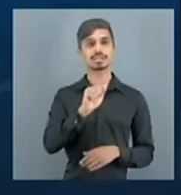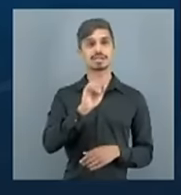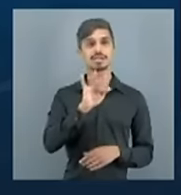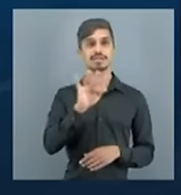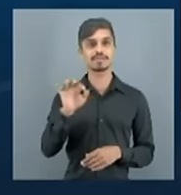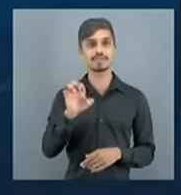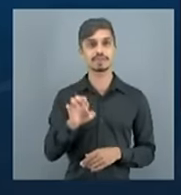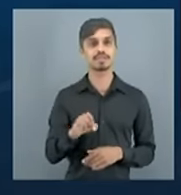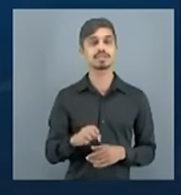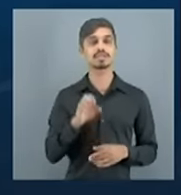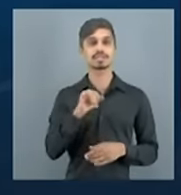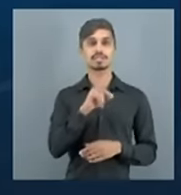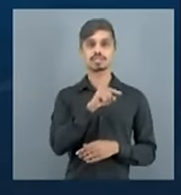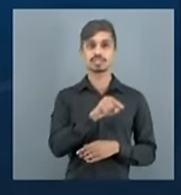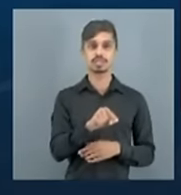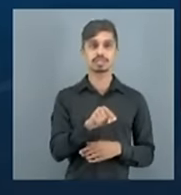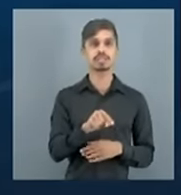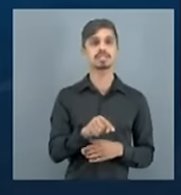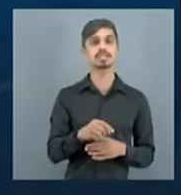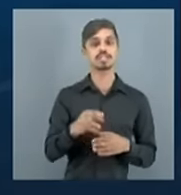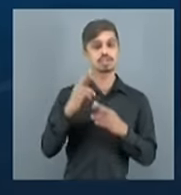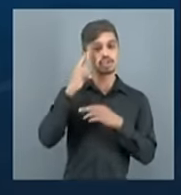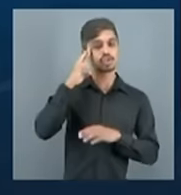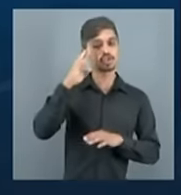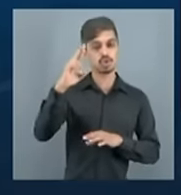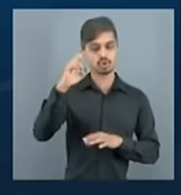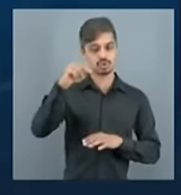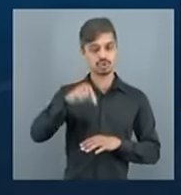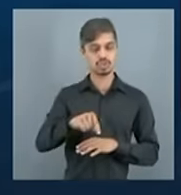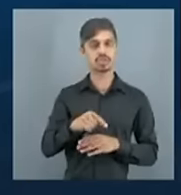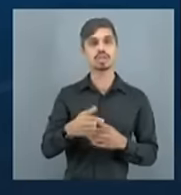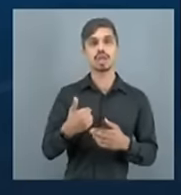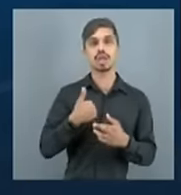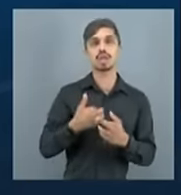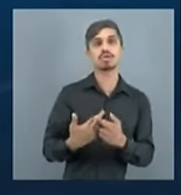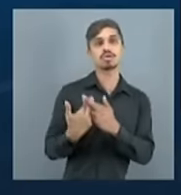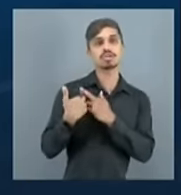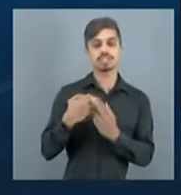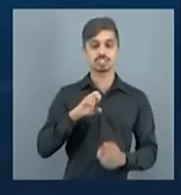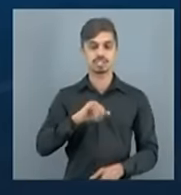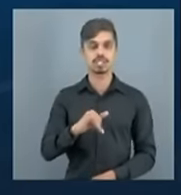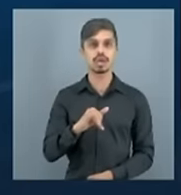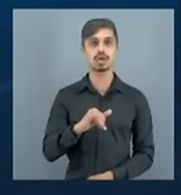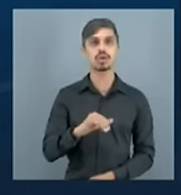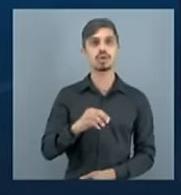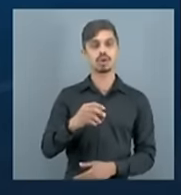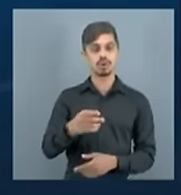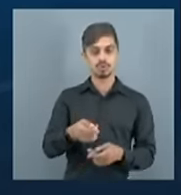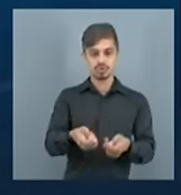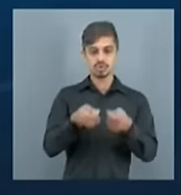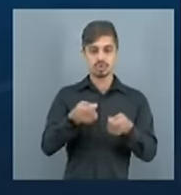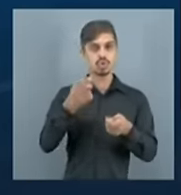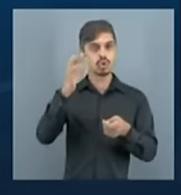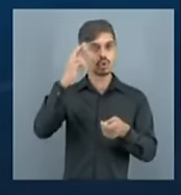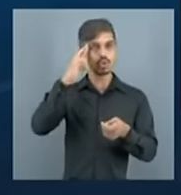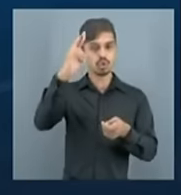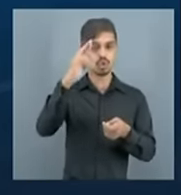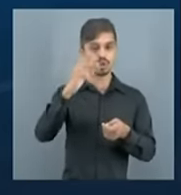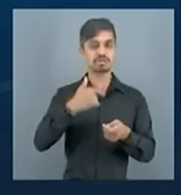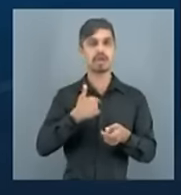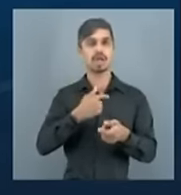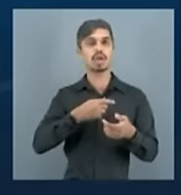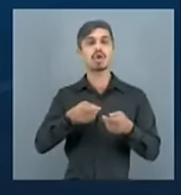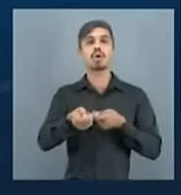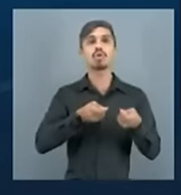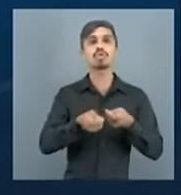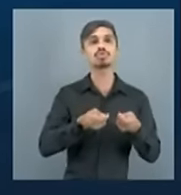se torna dono, você é responsável por aquilo. Pronto. Quando você se torna dono, você tem controle bancário do que está entrando e saindo, por mais que tem